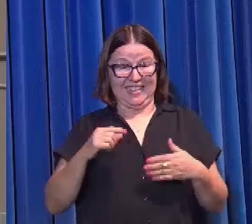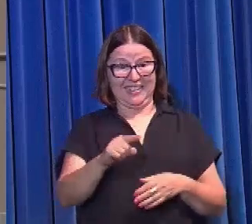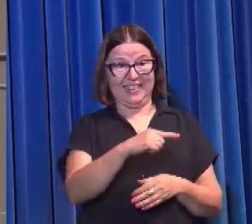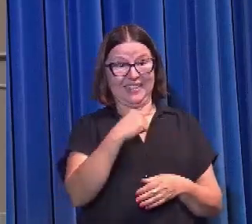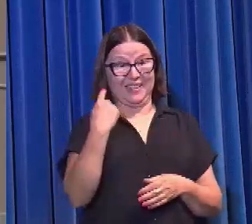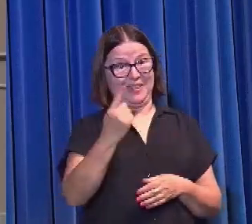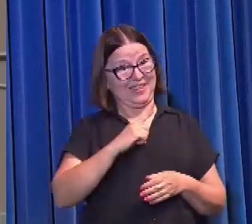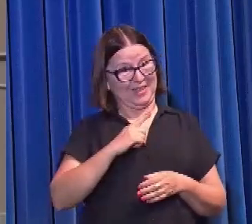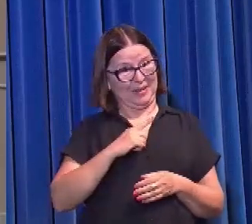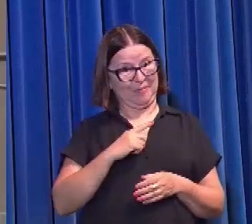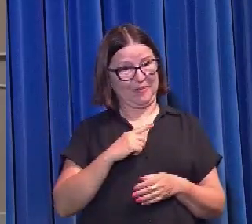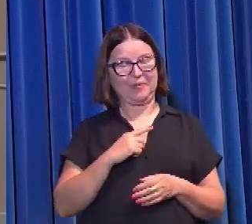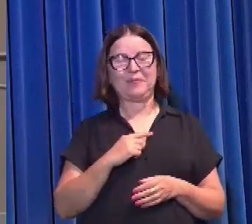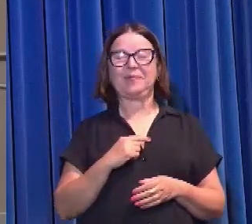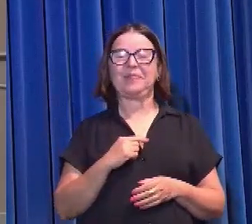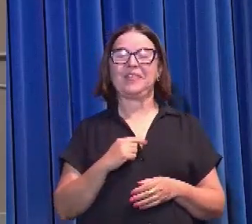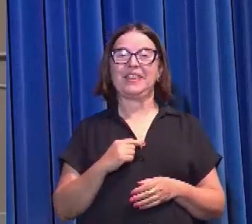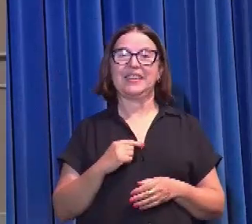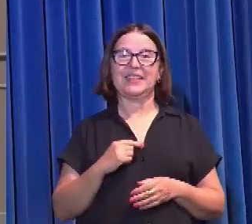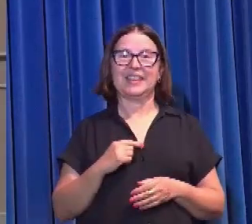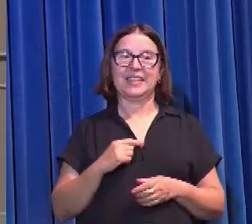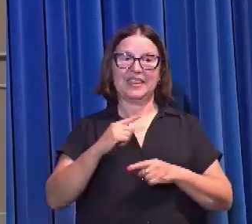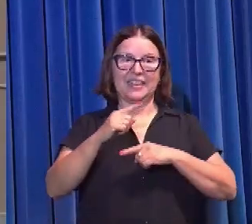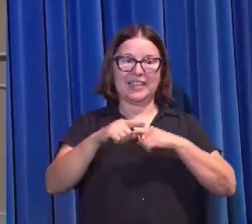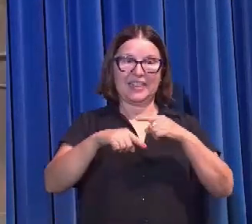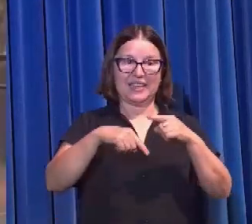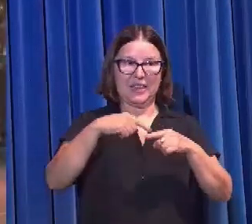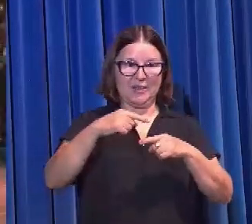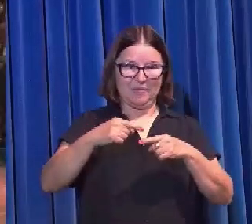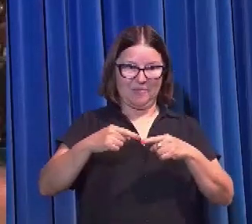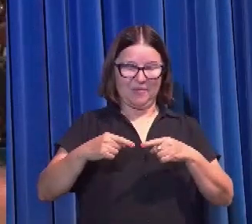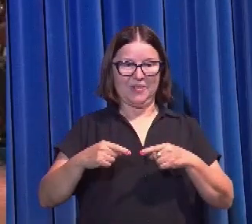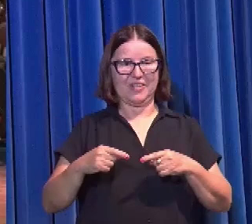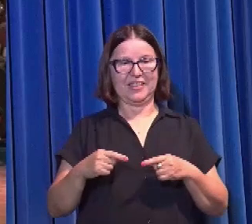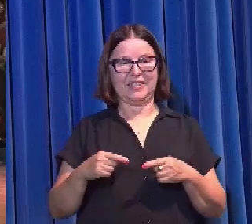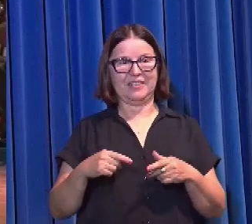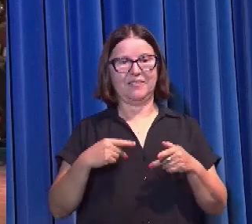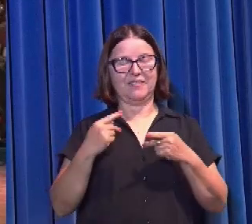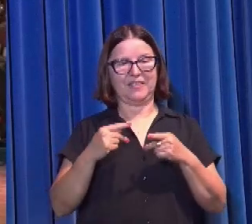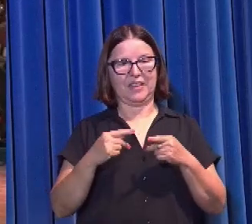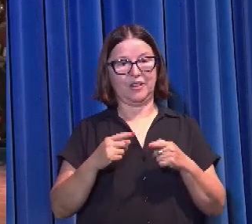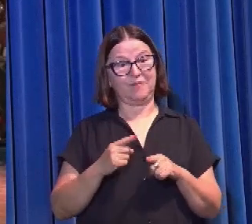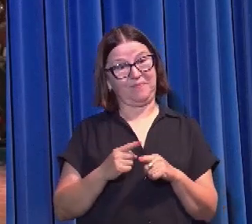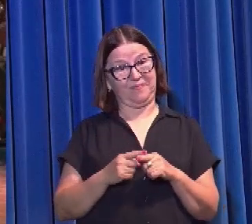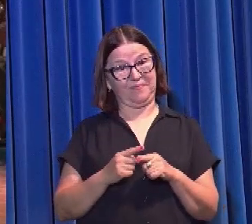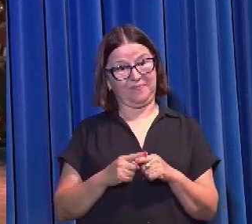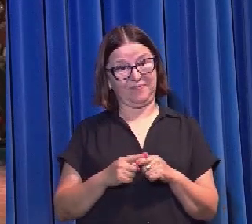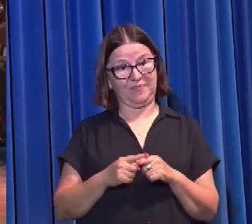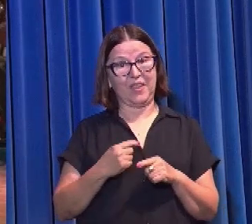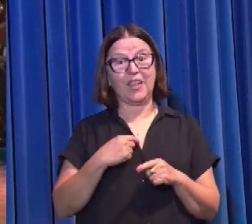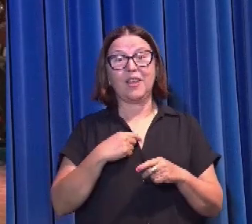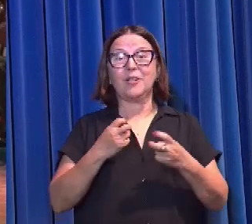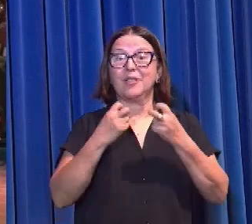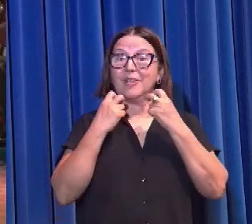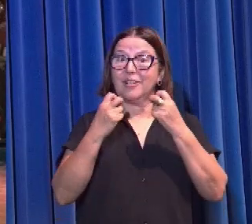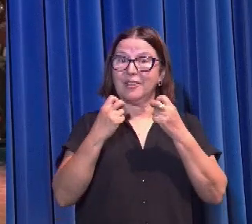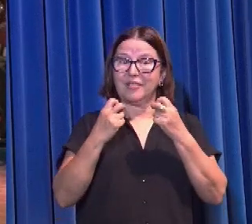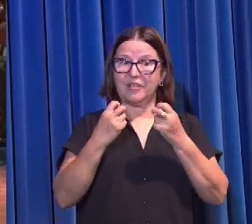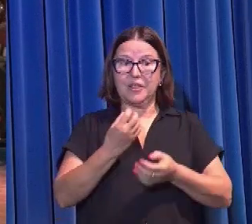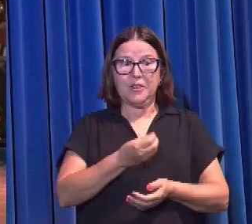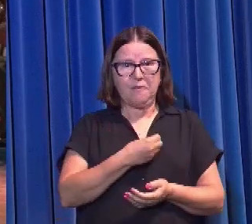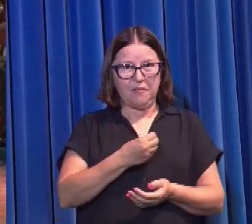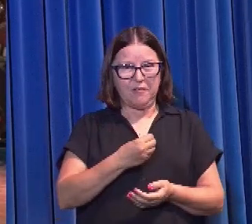os privilégios, ele fala assim, então, irmãos, visto todos esses privilégios, portanto, eu vos rogo que viveis de